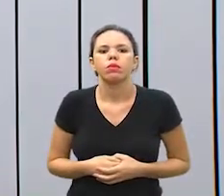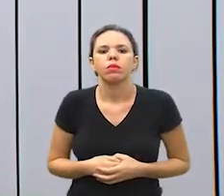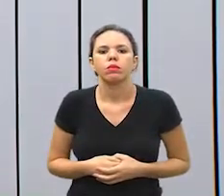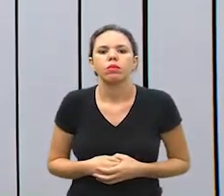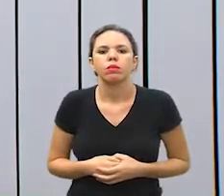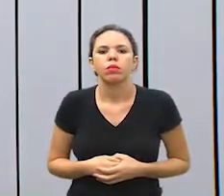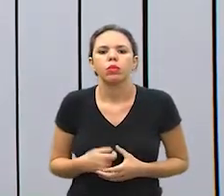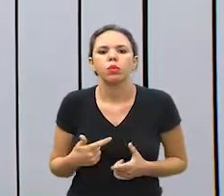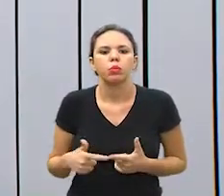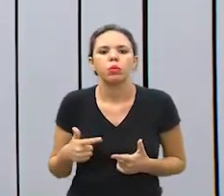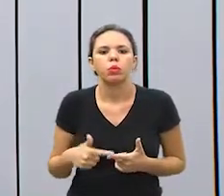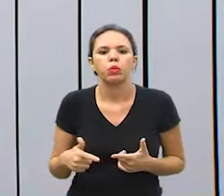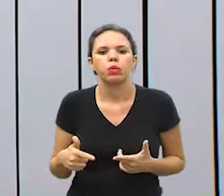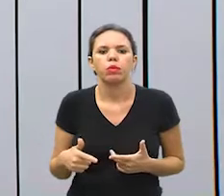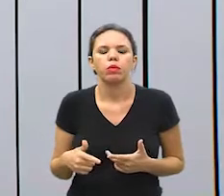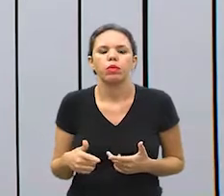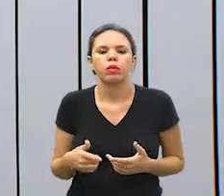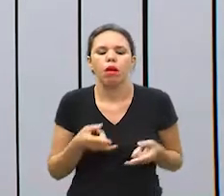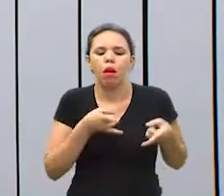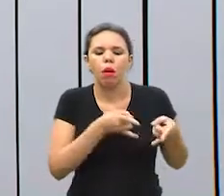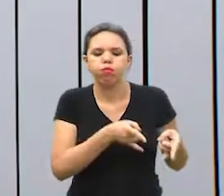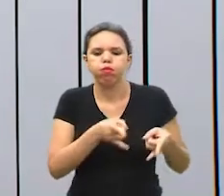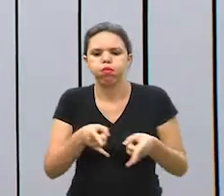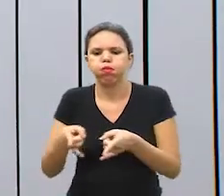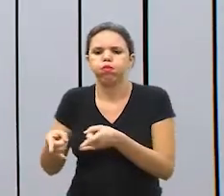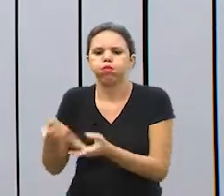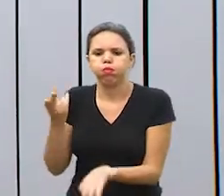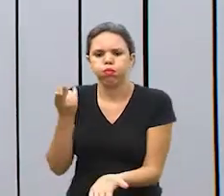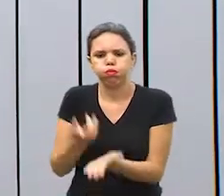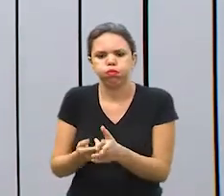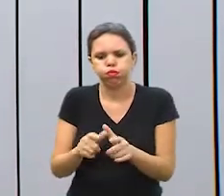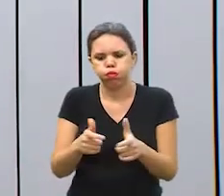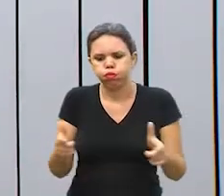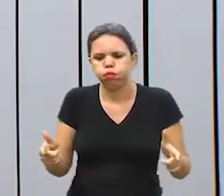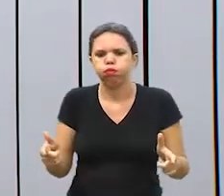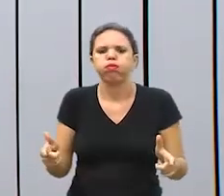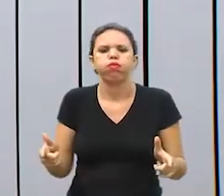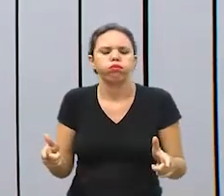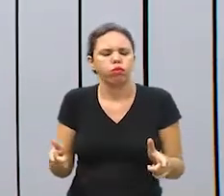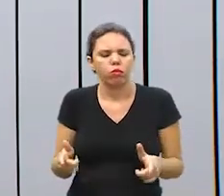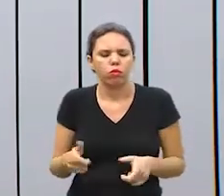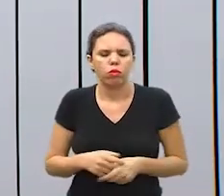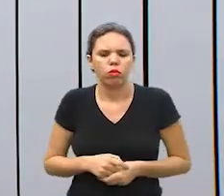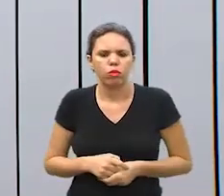uma situação de leitos aí, a maioria deles aí já